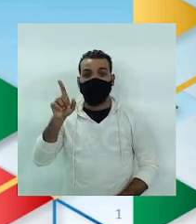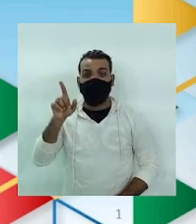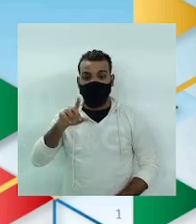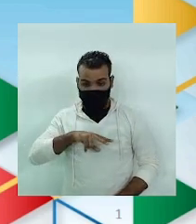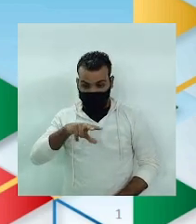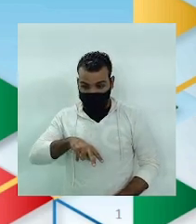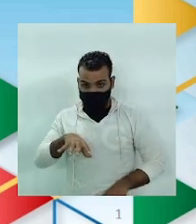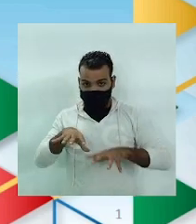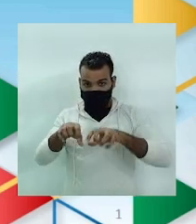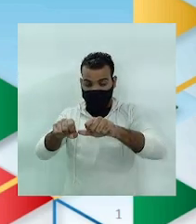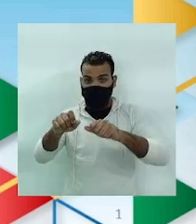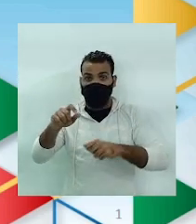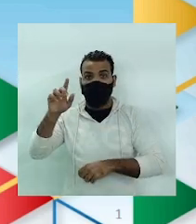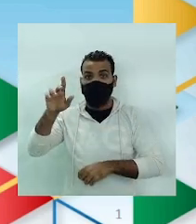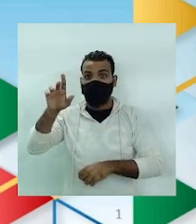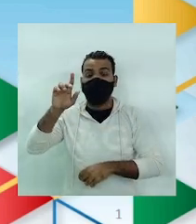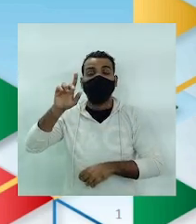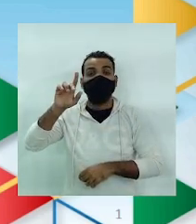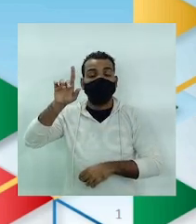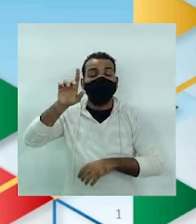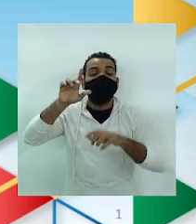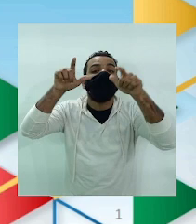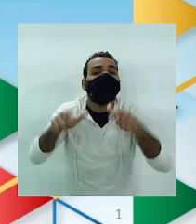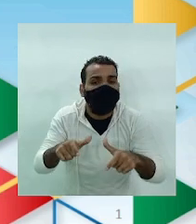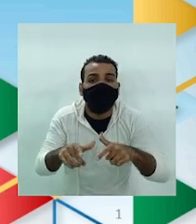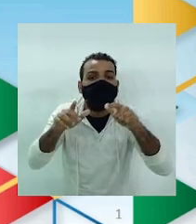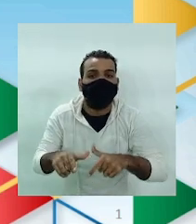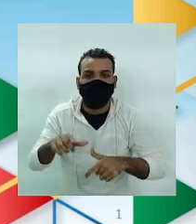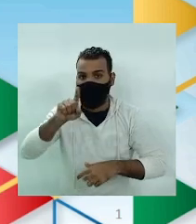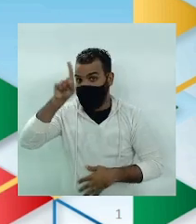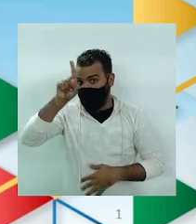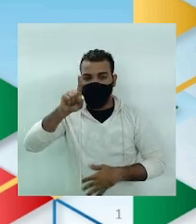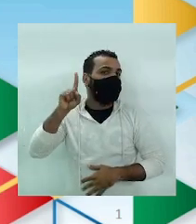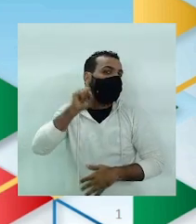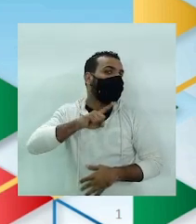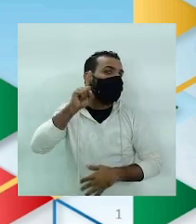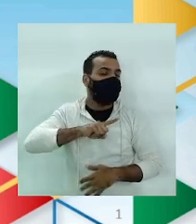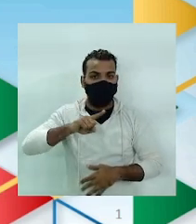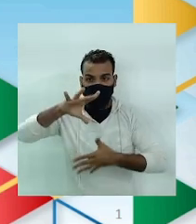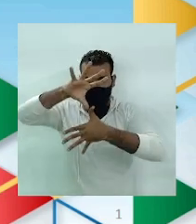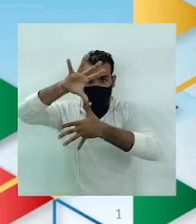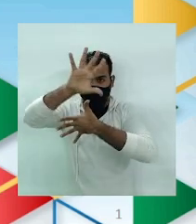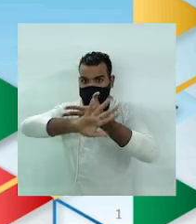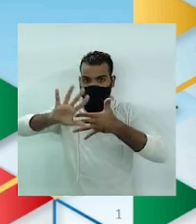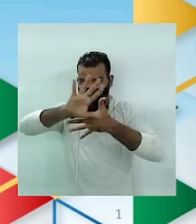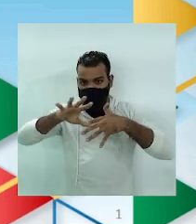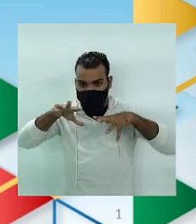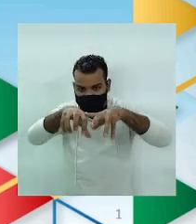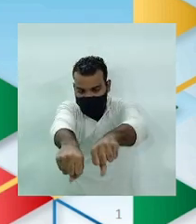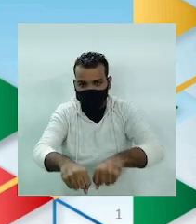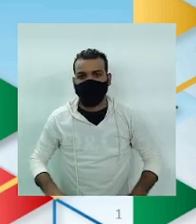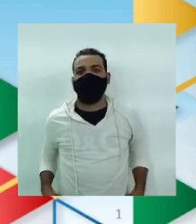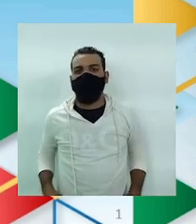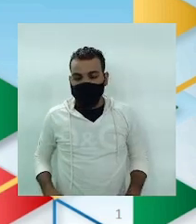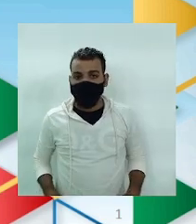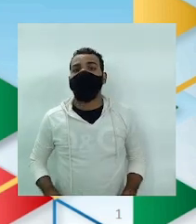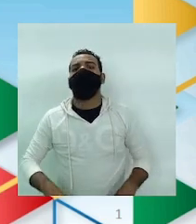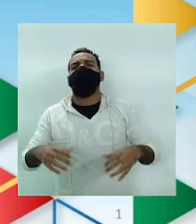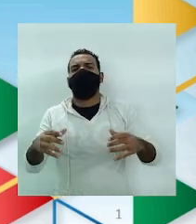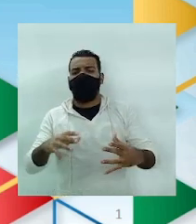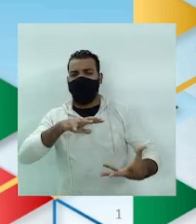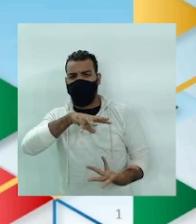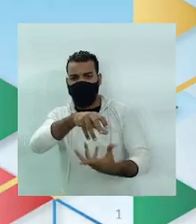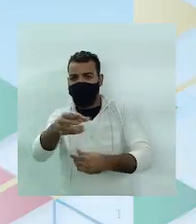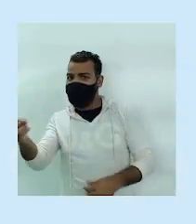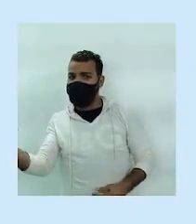Resistências, acomodações, práticas culturais e formação do novo